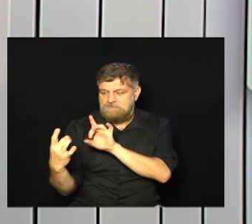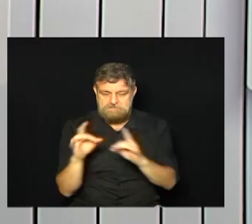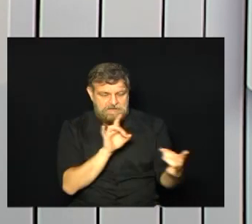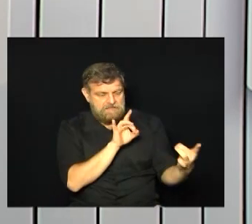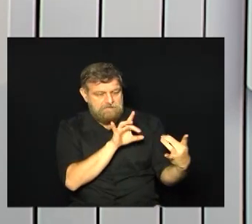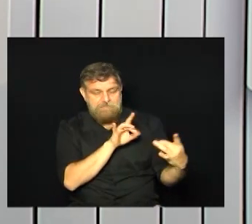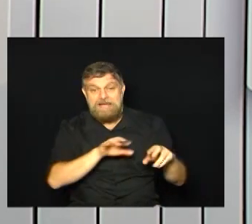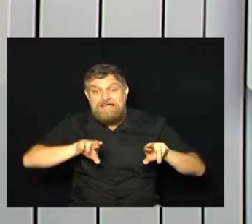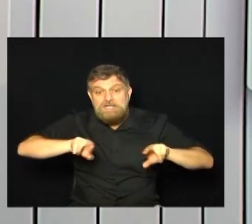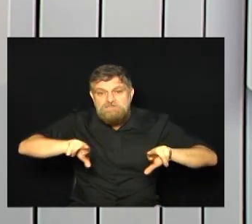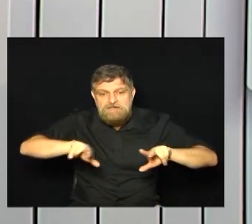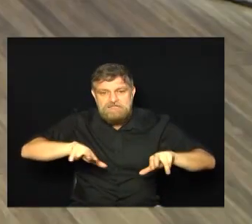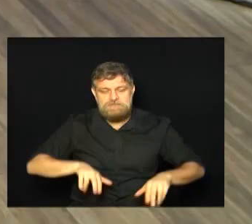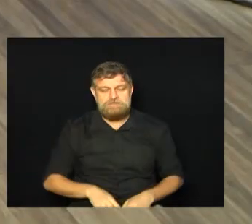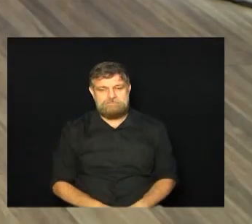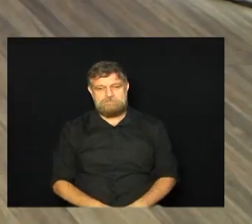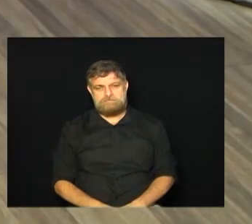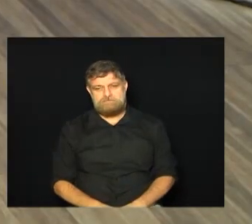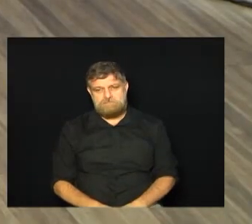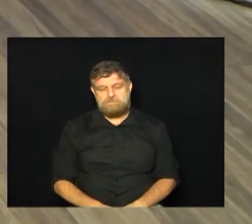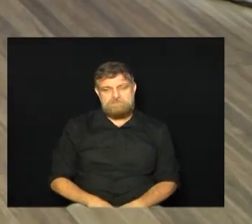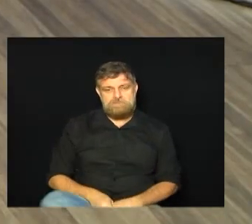dessa história?